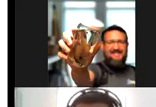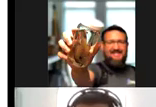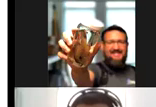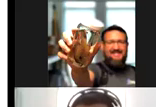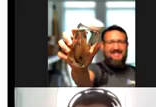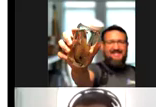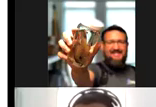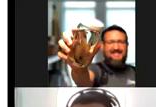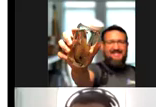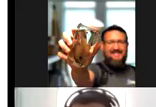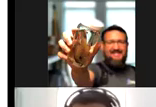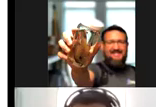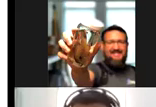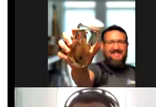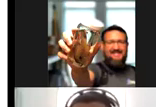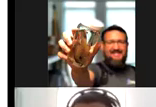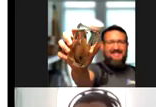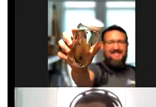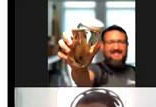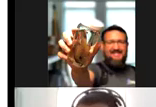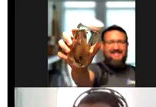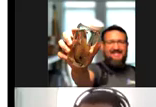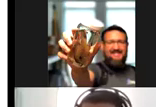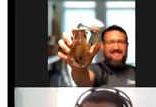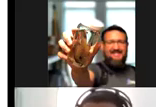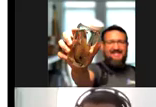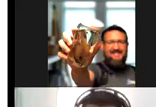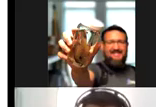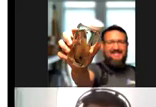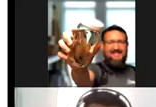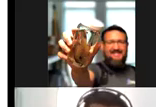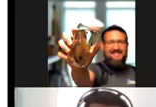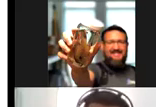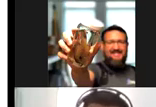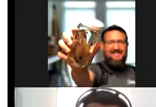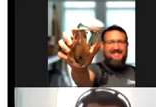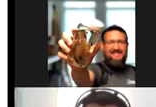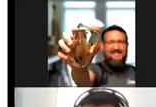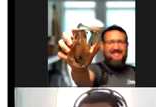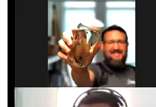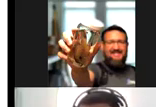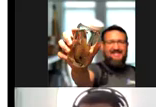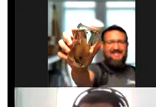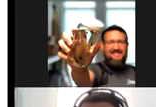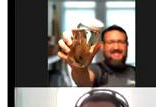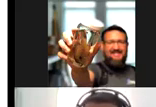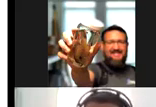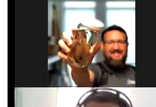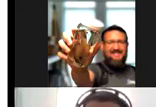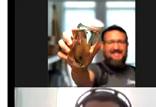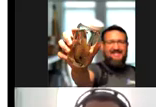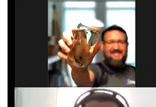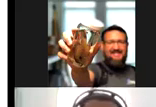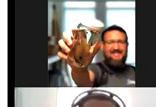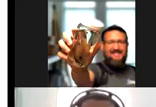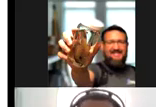indivíduo ele vai ser a partícula que vai ser responsável por formar os nossos sistemas, né? E se vai ser de fato o indivíduo que vai sofrer as pressões ambientais, que vai responder às